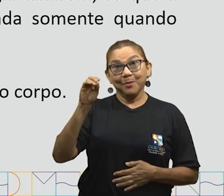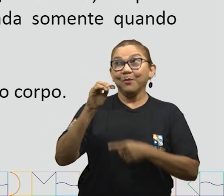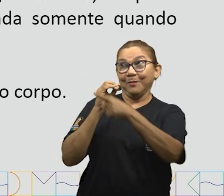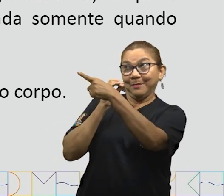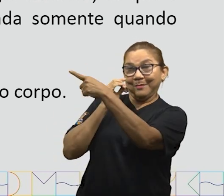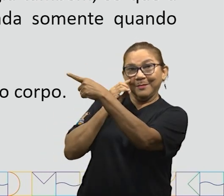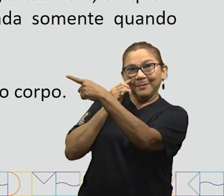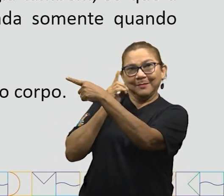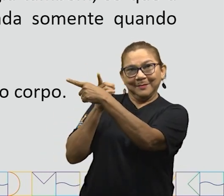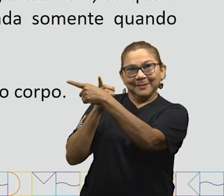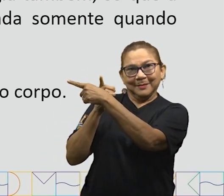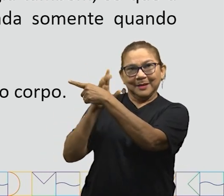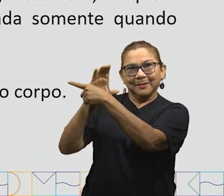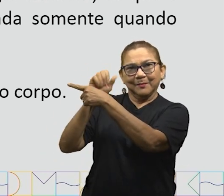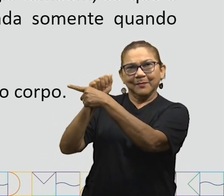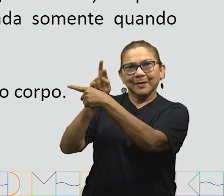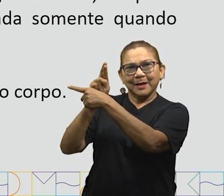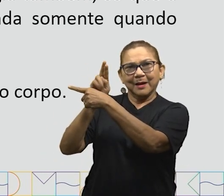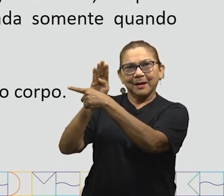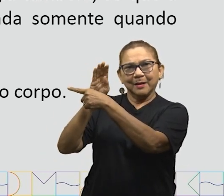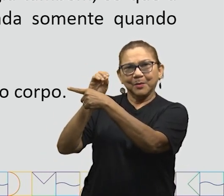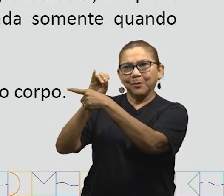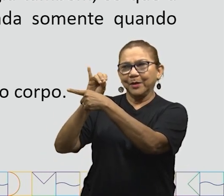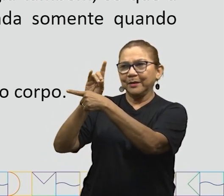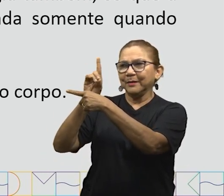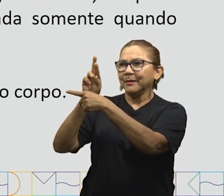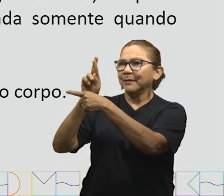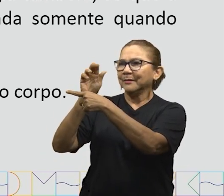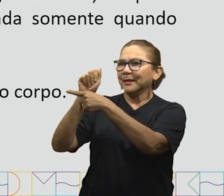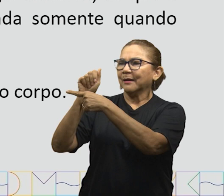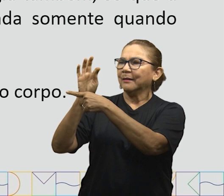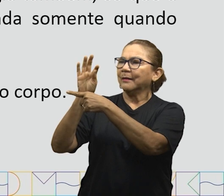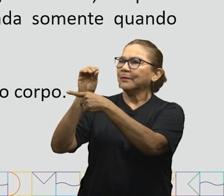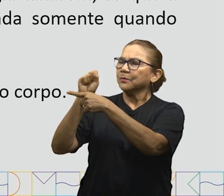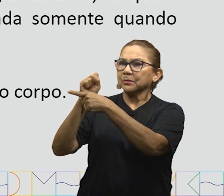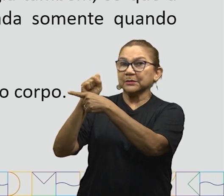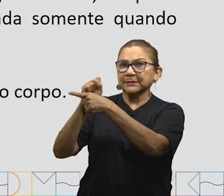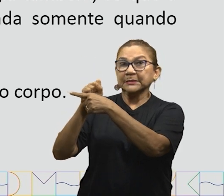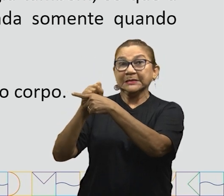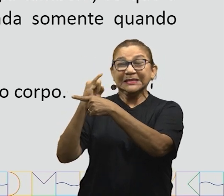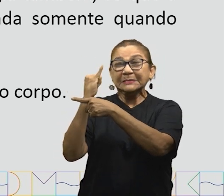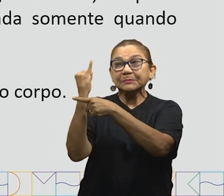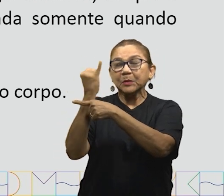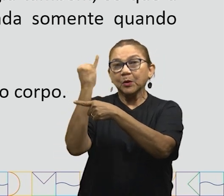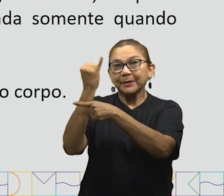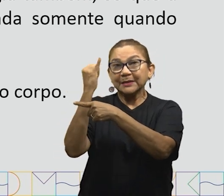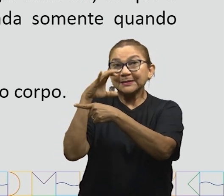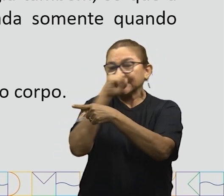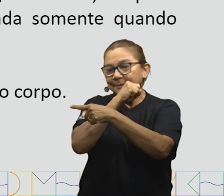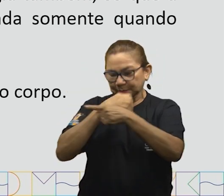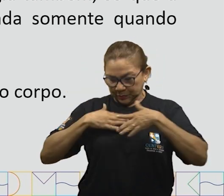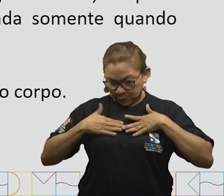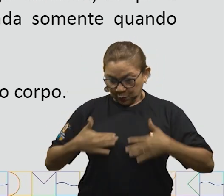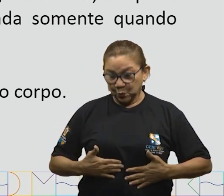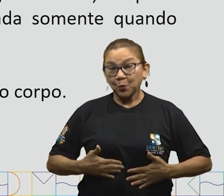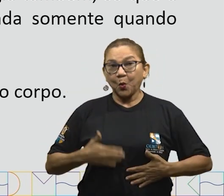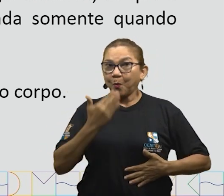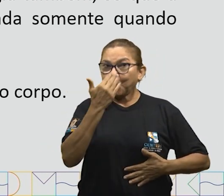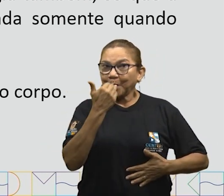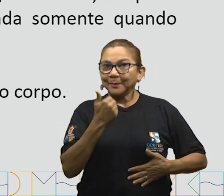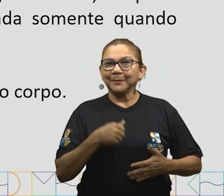Carboidratos. Os carboidratos são a principal fonte de energia rápida do corpo. Vamos à segunda